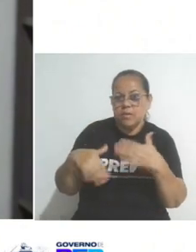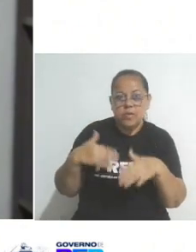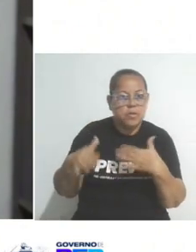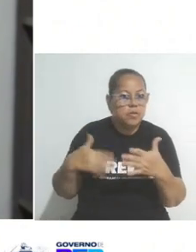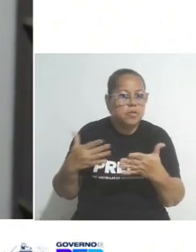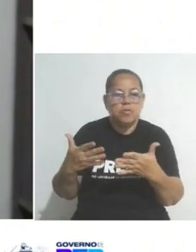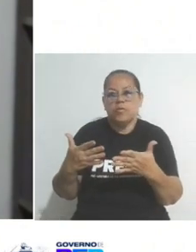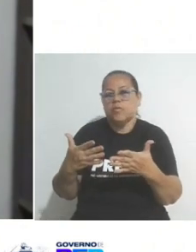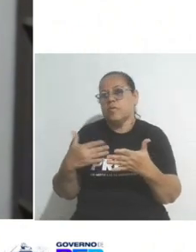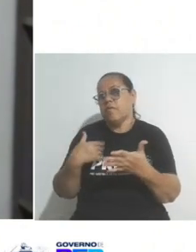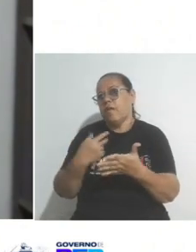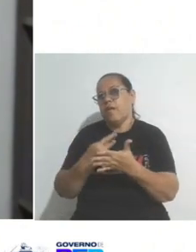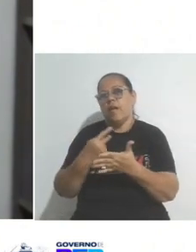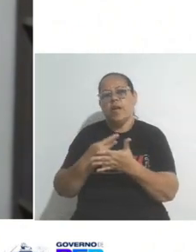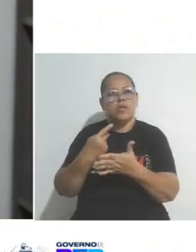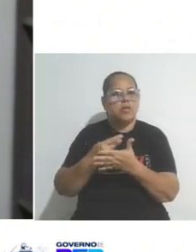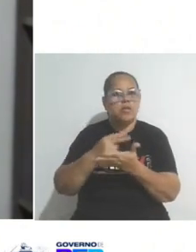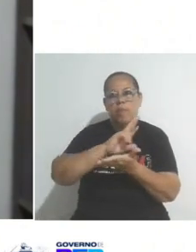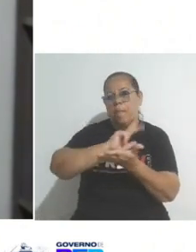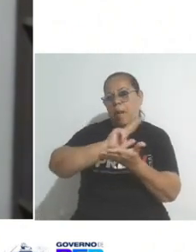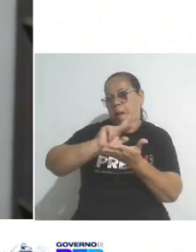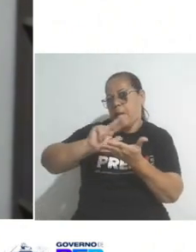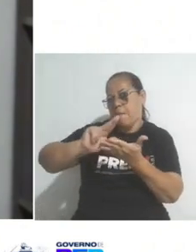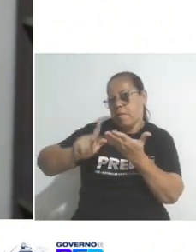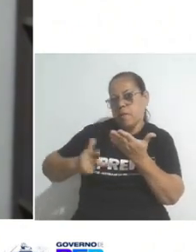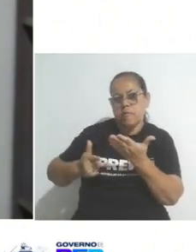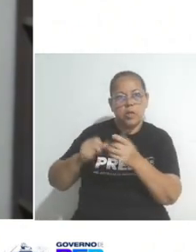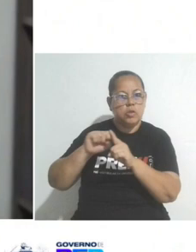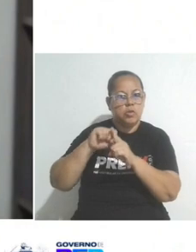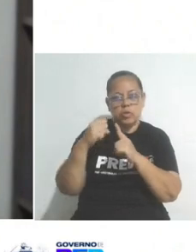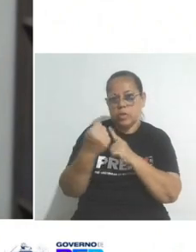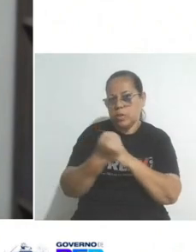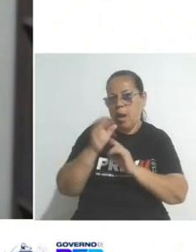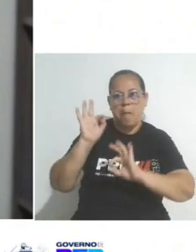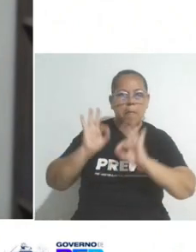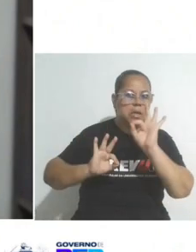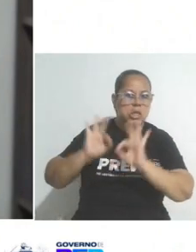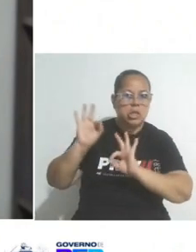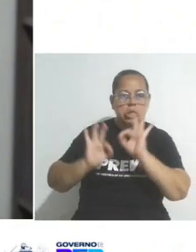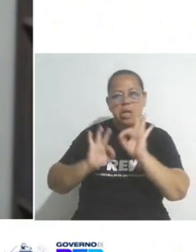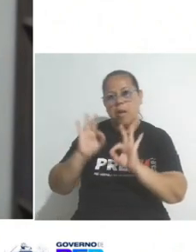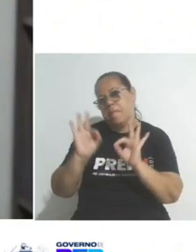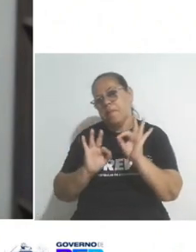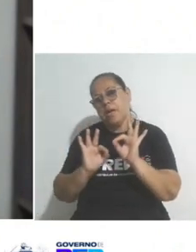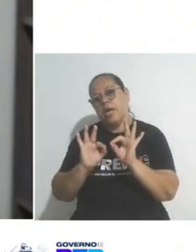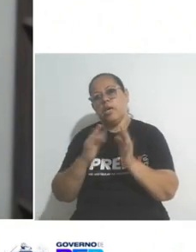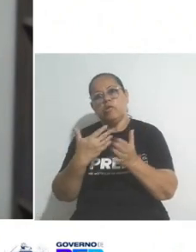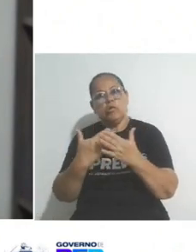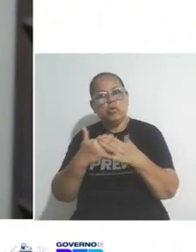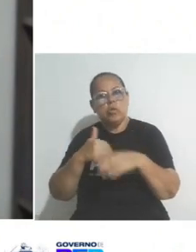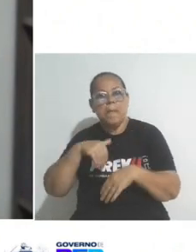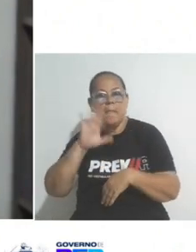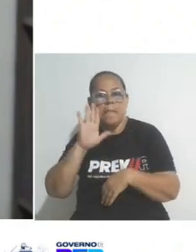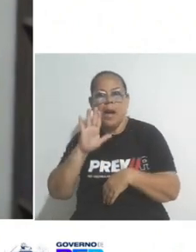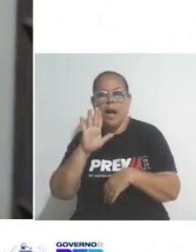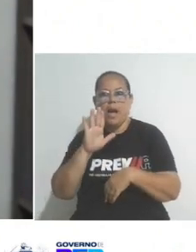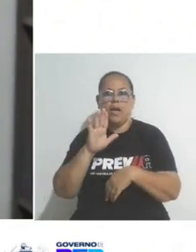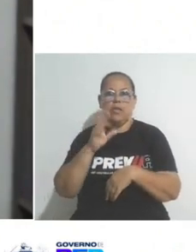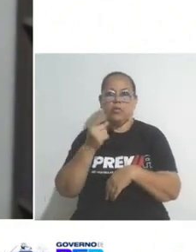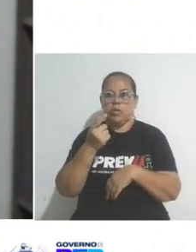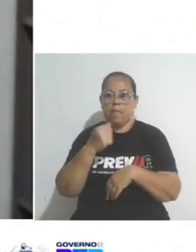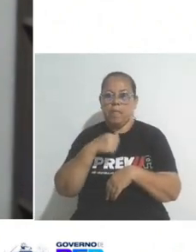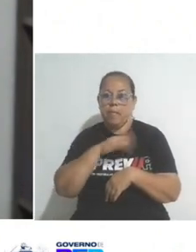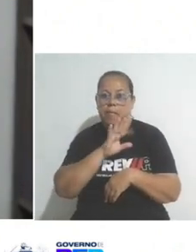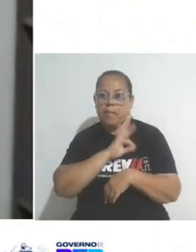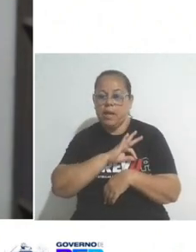é fundado em diversos fenômenos sociais planejamento aumento da escolaridade da renda aumento